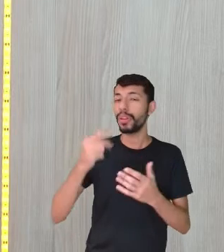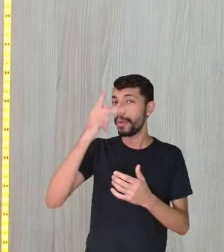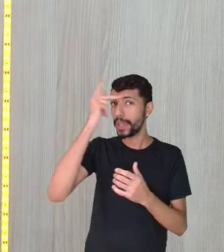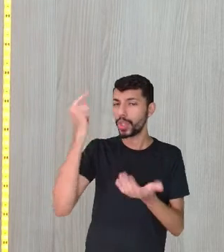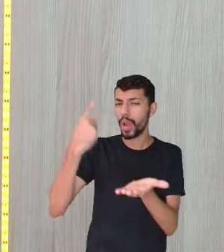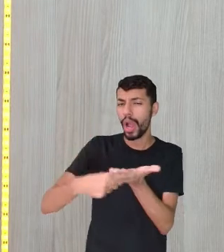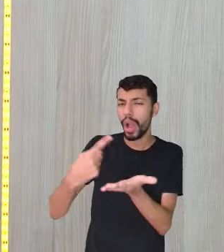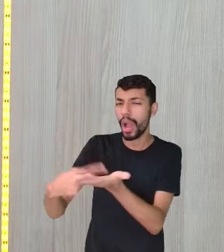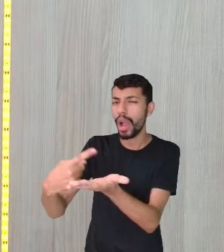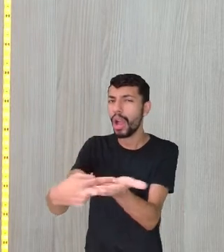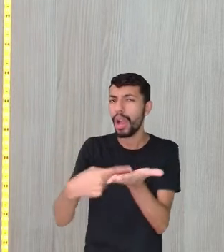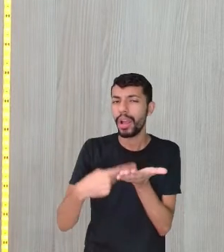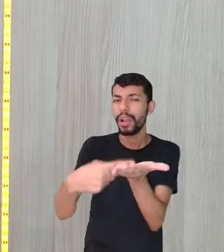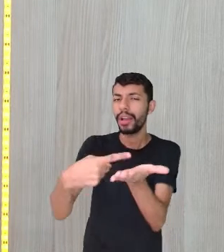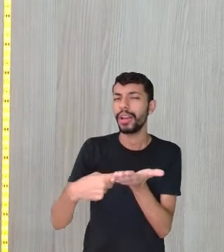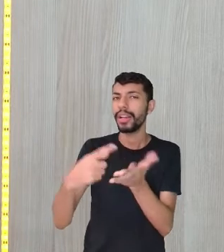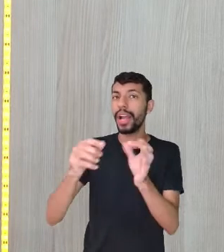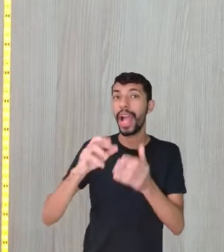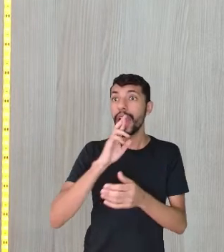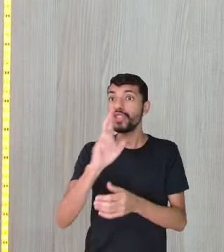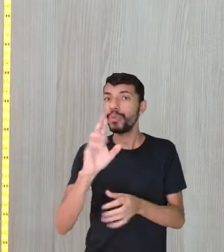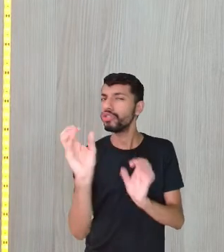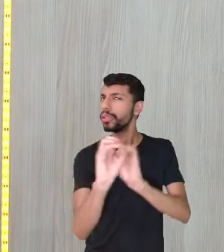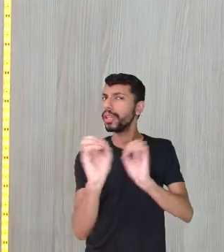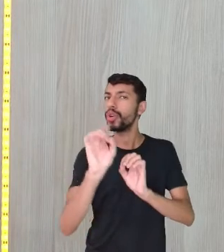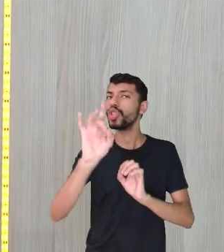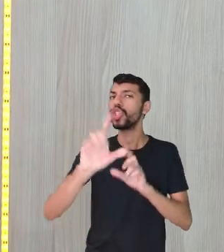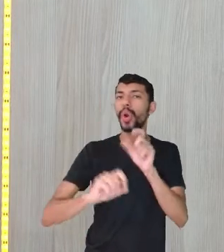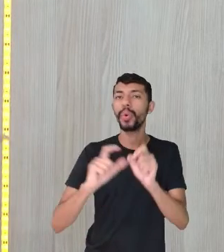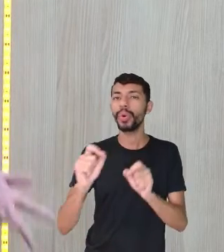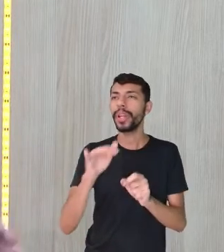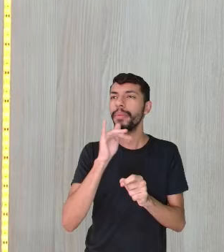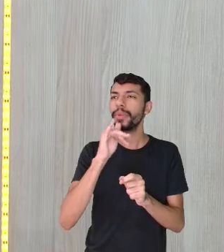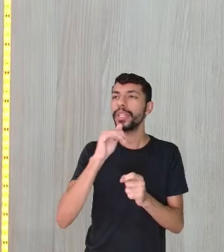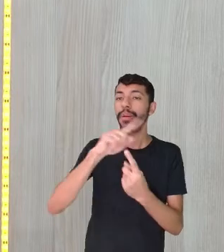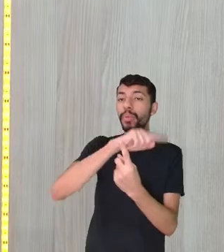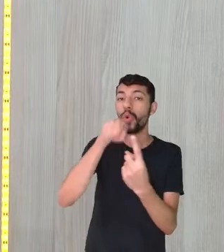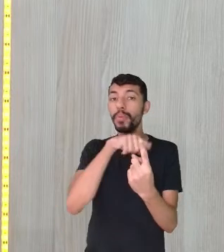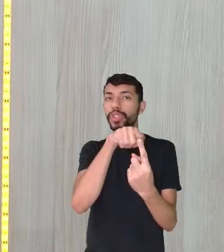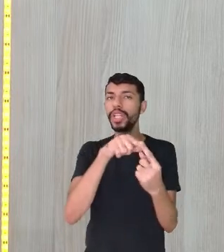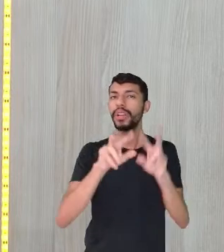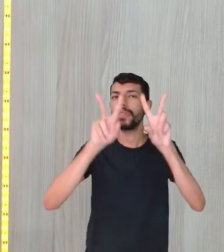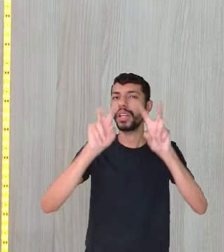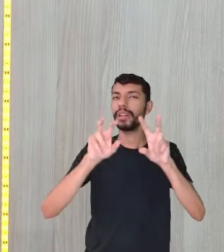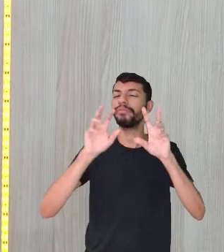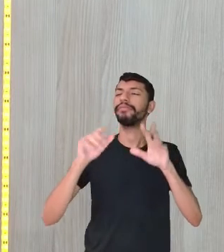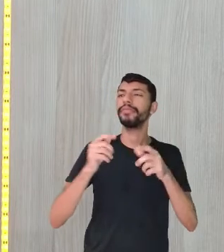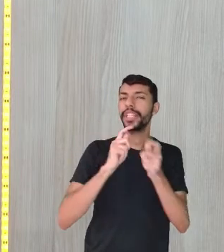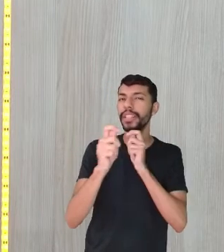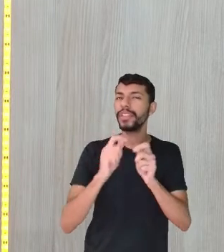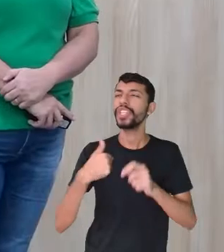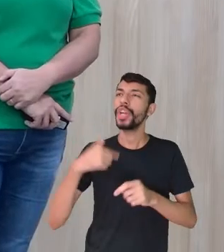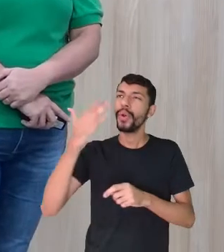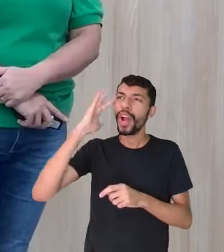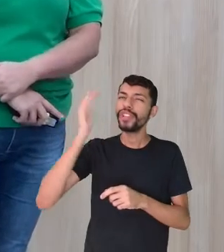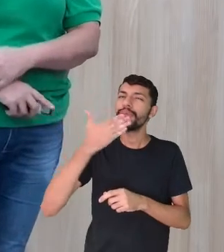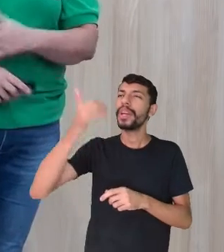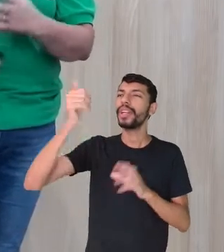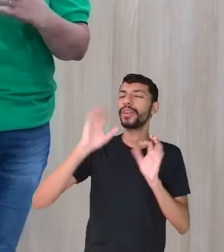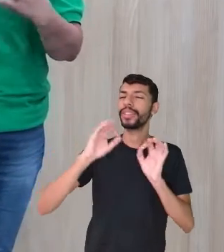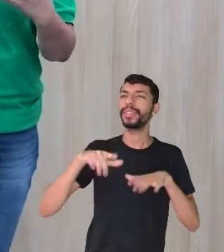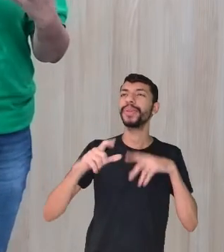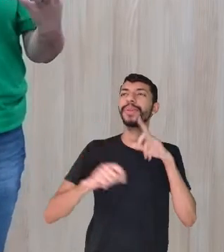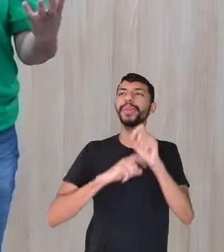combina com o entrevistado, não as respostas, mas o caminho da entrevista, eu acho que fica muito mais agradável. Verdade, né?